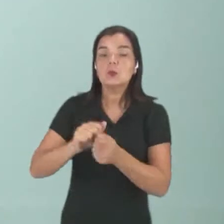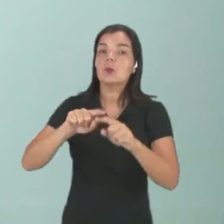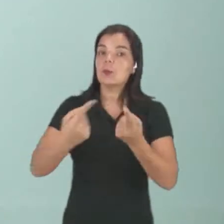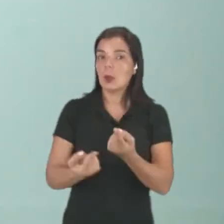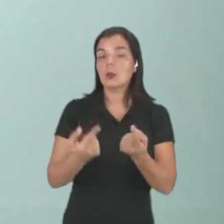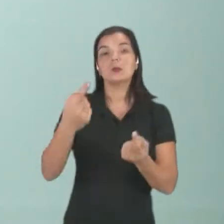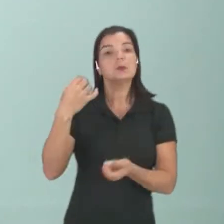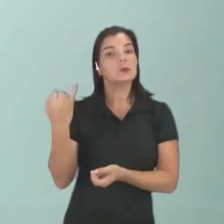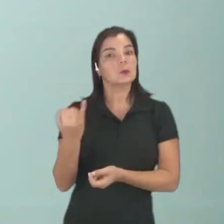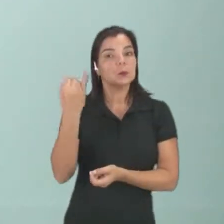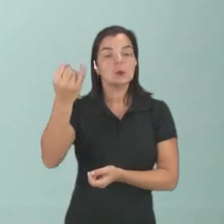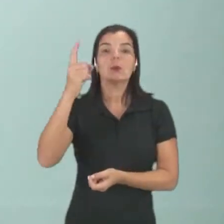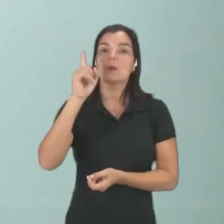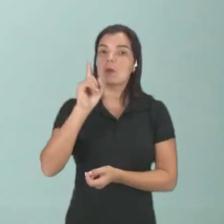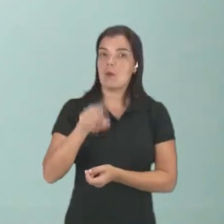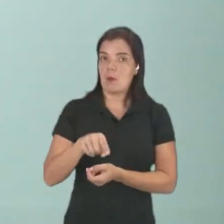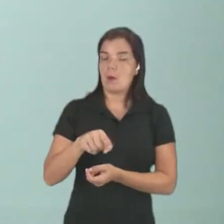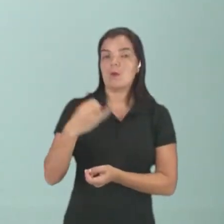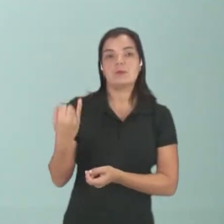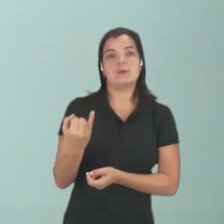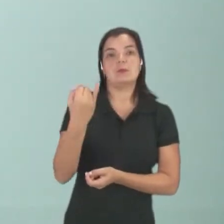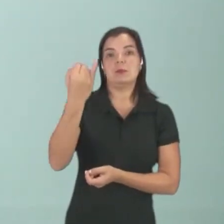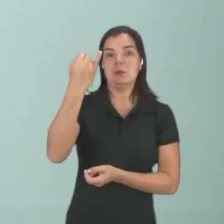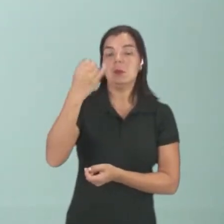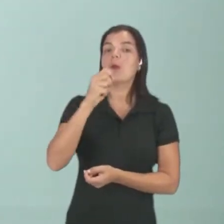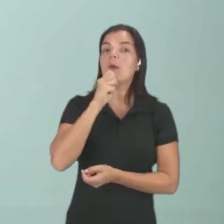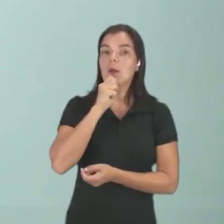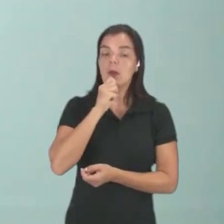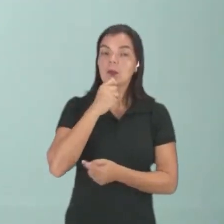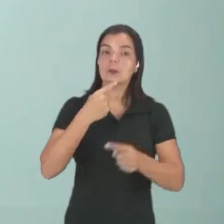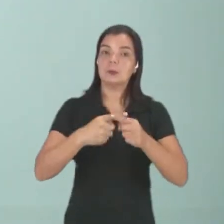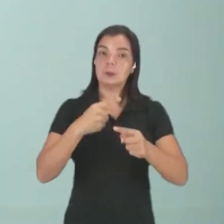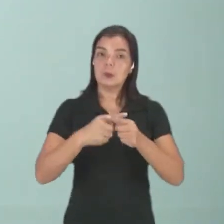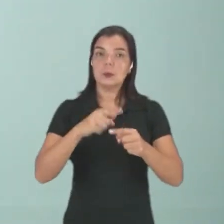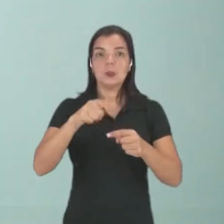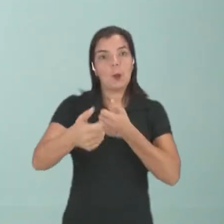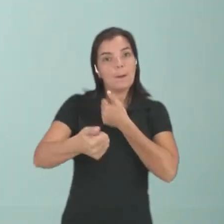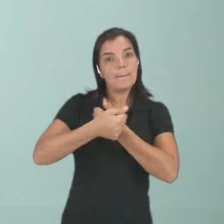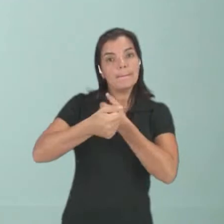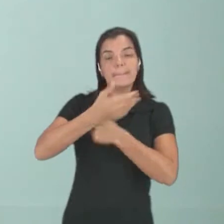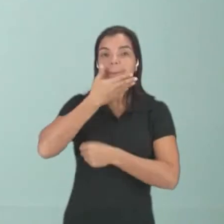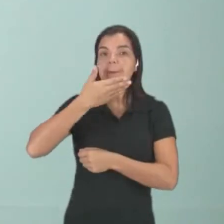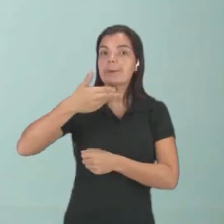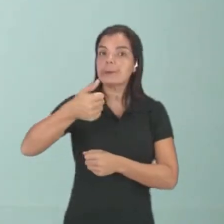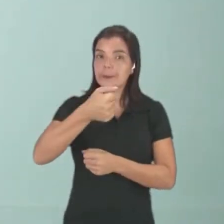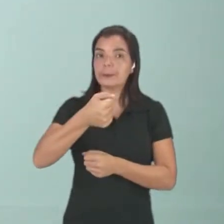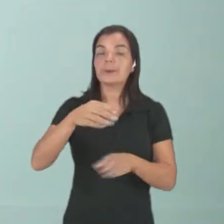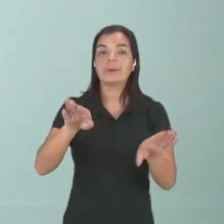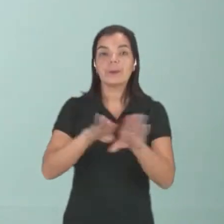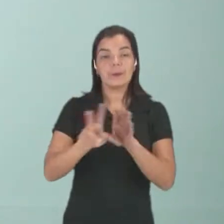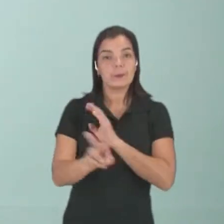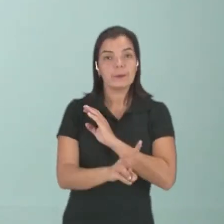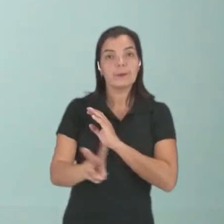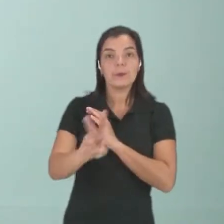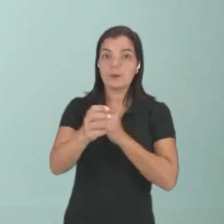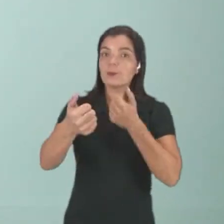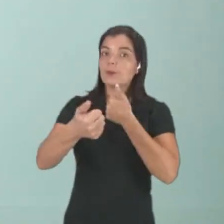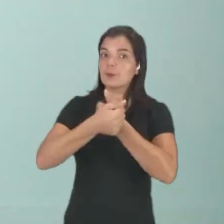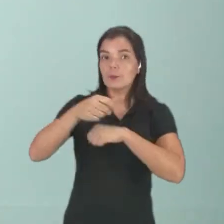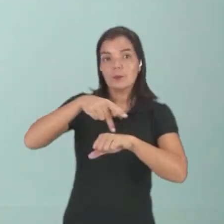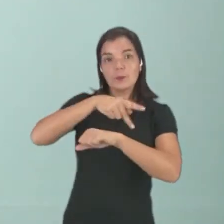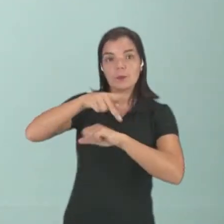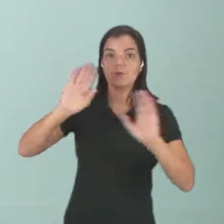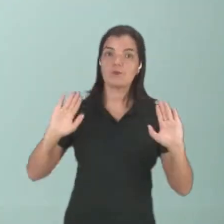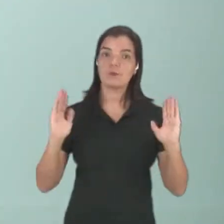a princípio essa é uma condição importante. Ainda é, porque quanto mais próximo, melhor. Você puder valorizar os países que estão no